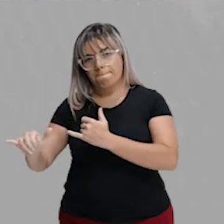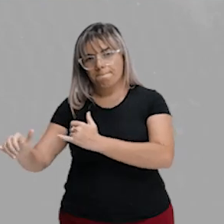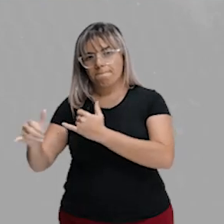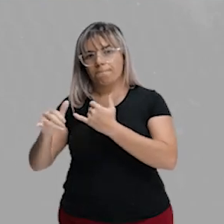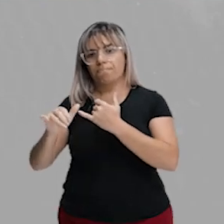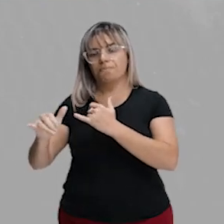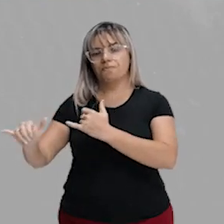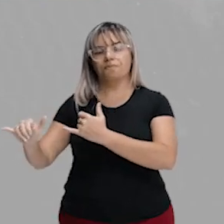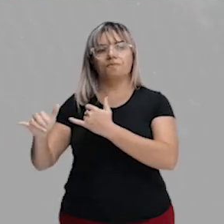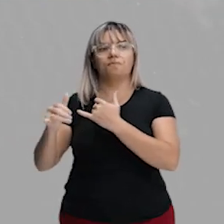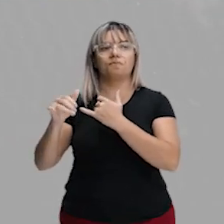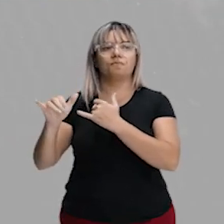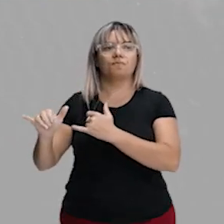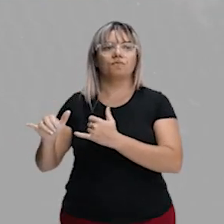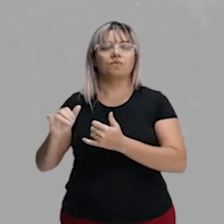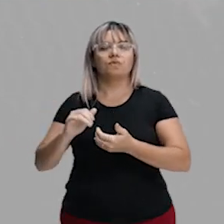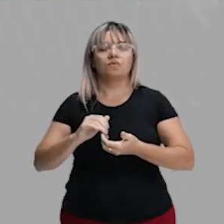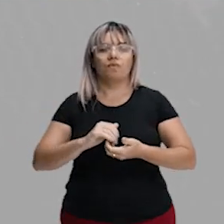elétrica,